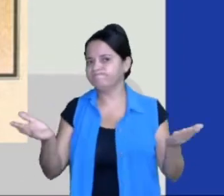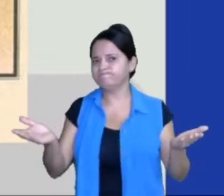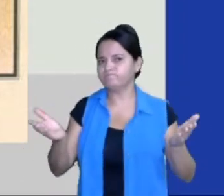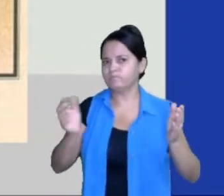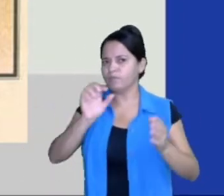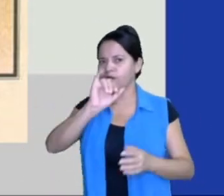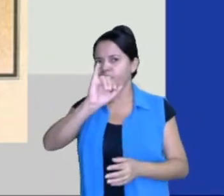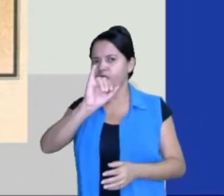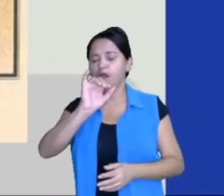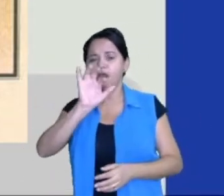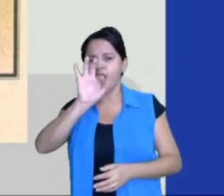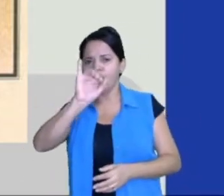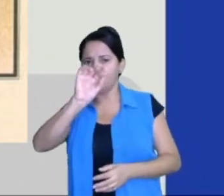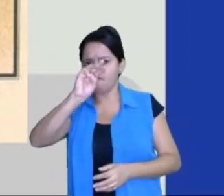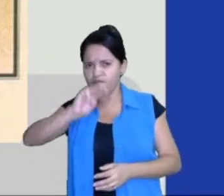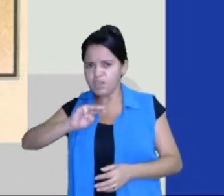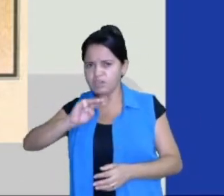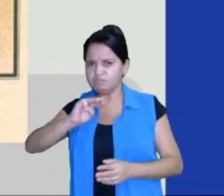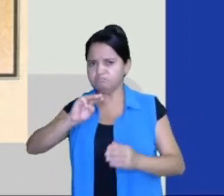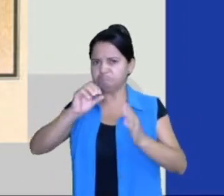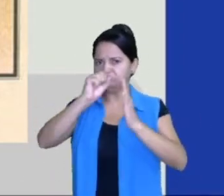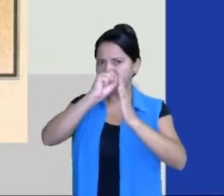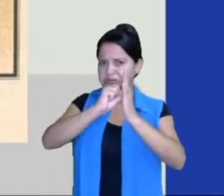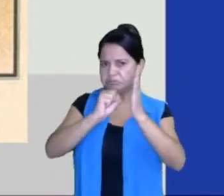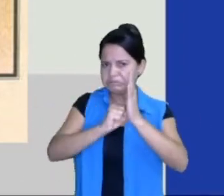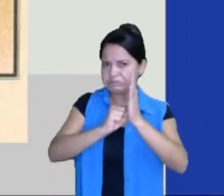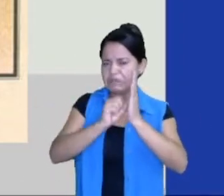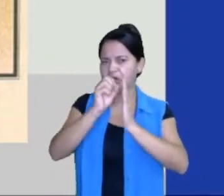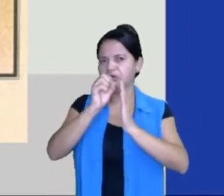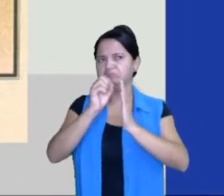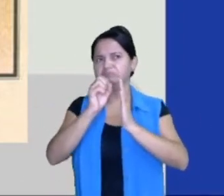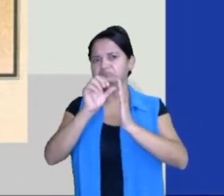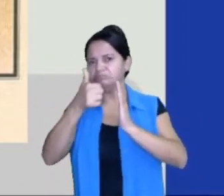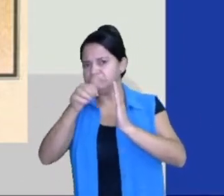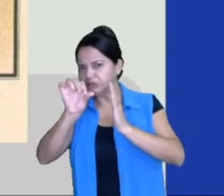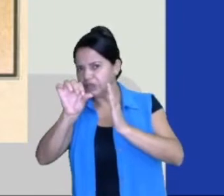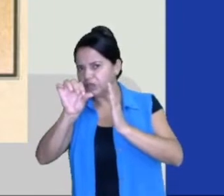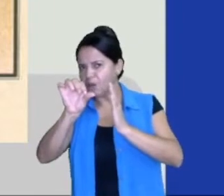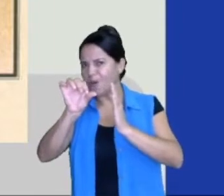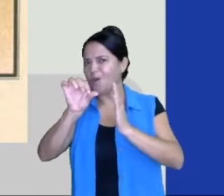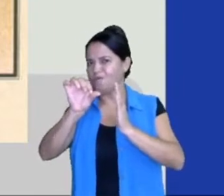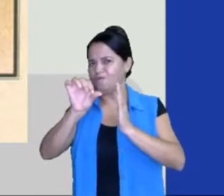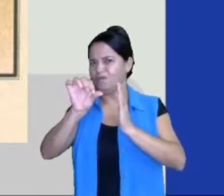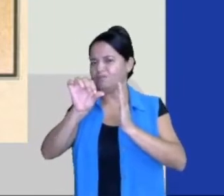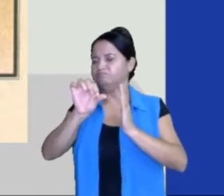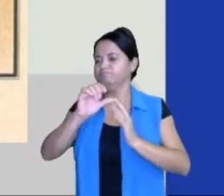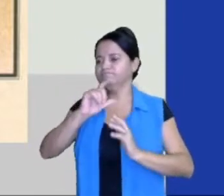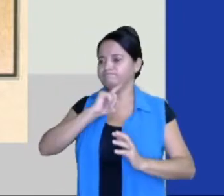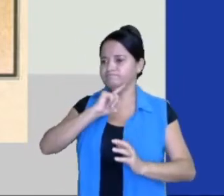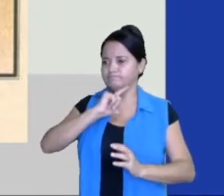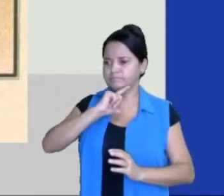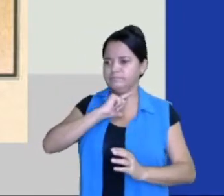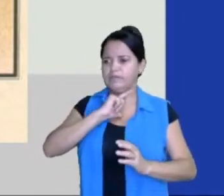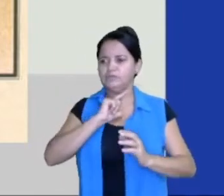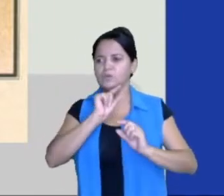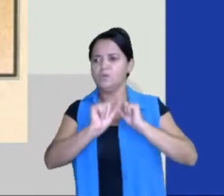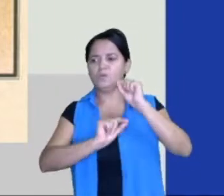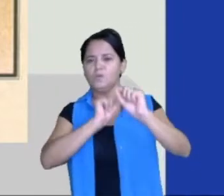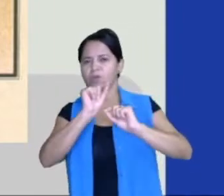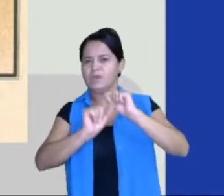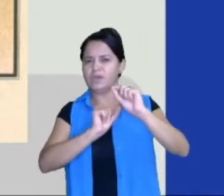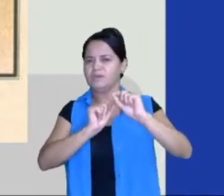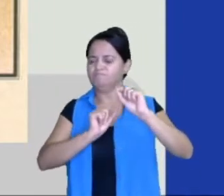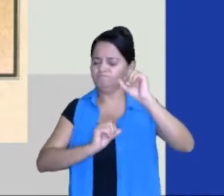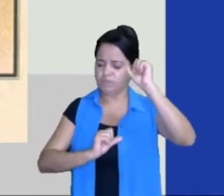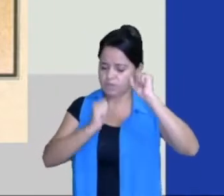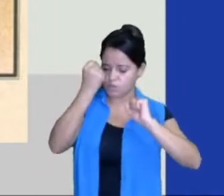Rússia passou por um processo de industrialização, dependente do capital estrangeiro, inglês e francês. Tá? Então, nós